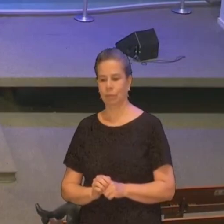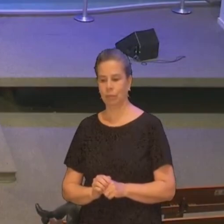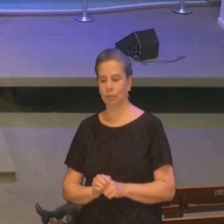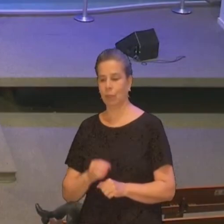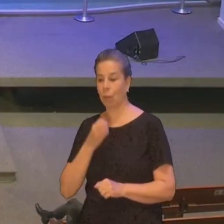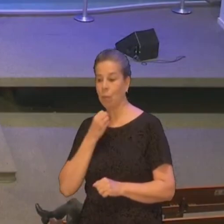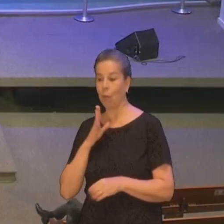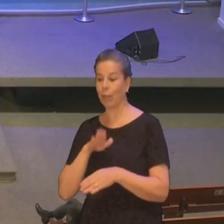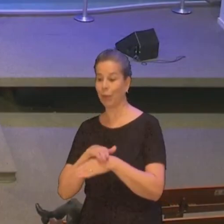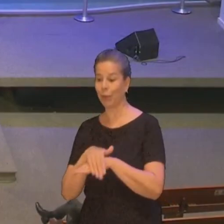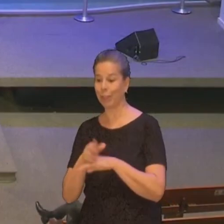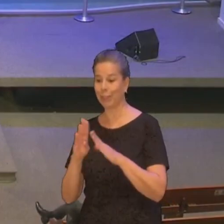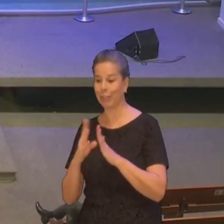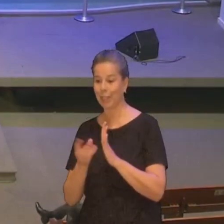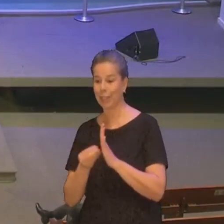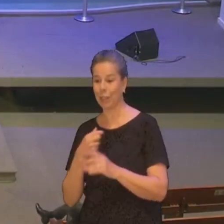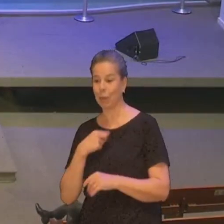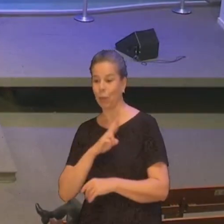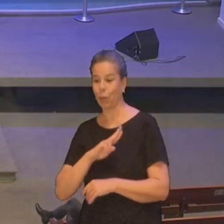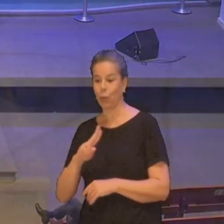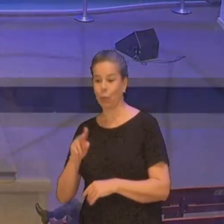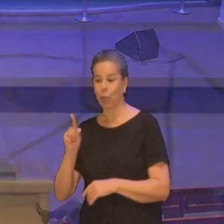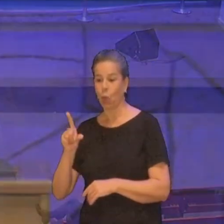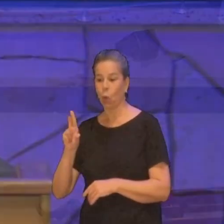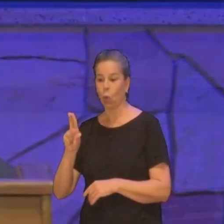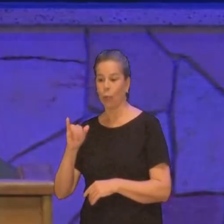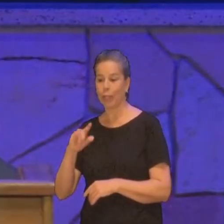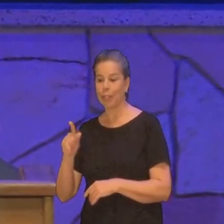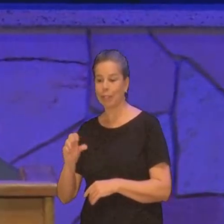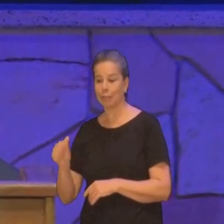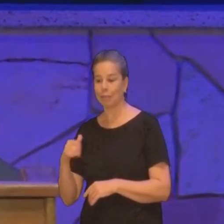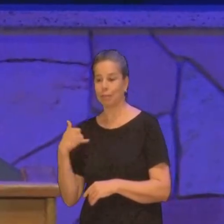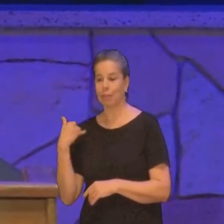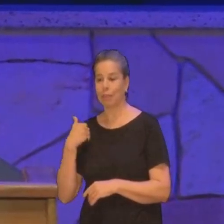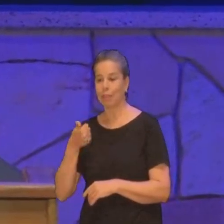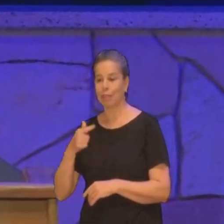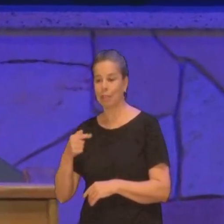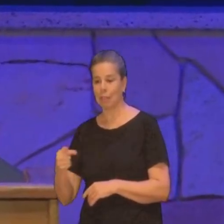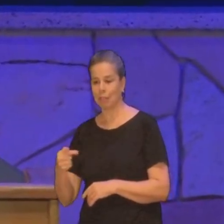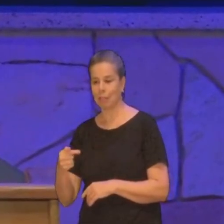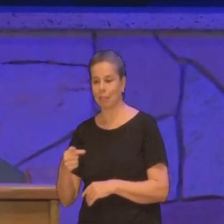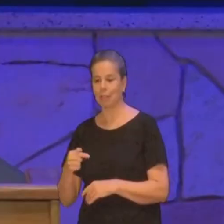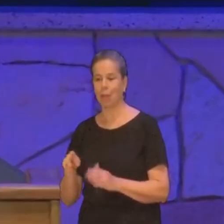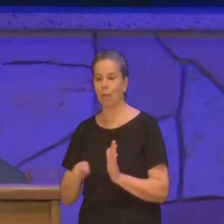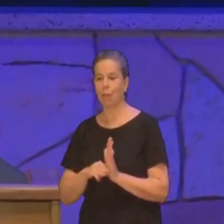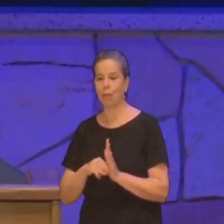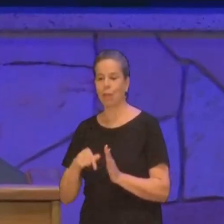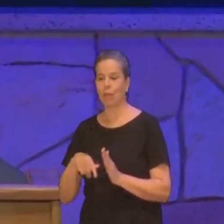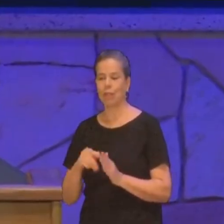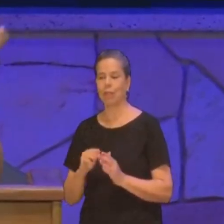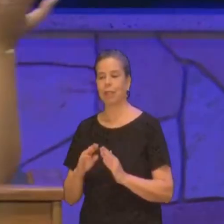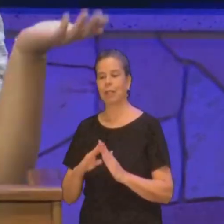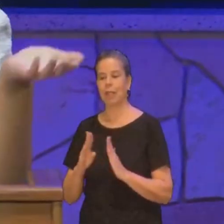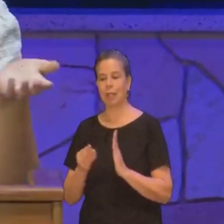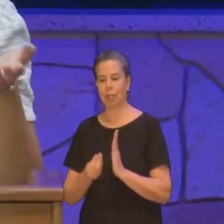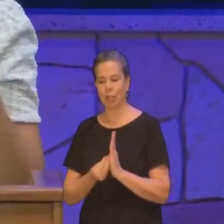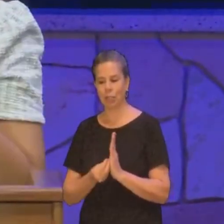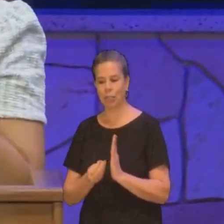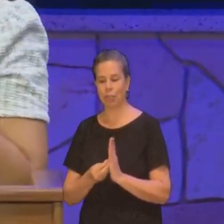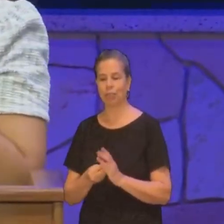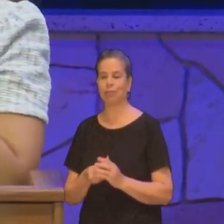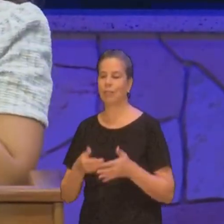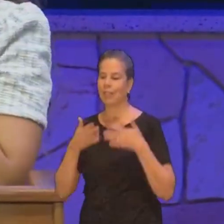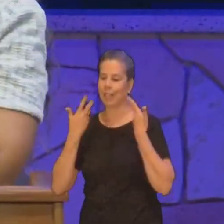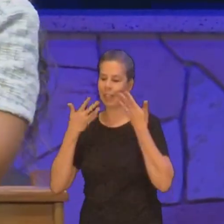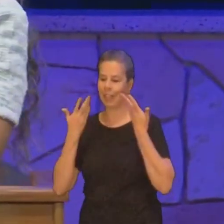Boa noite, igreja. Meu nome é Luísa Almeida, eu tenho 17 anos e sou membro aqui da Memorial. É uma alegria e um privilégio estar